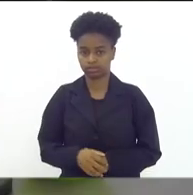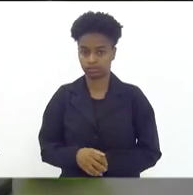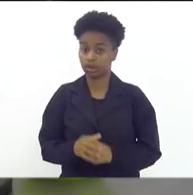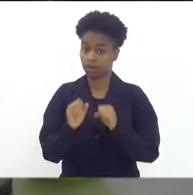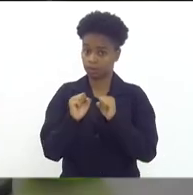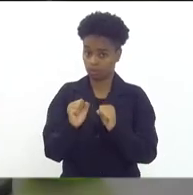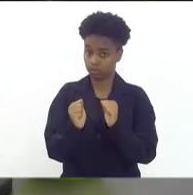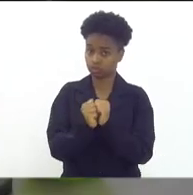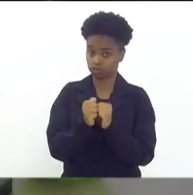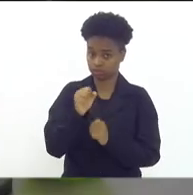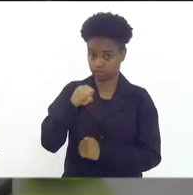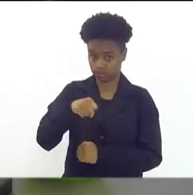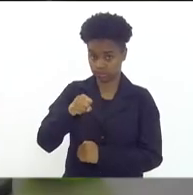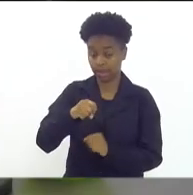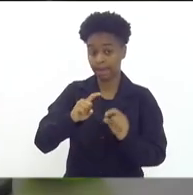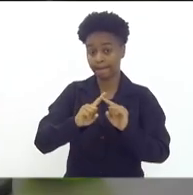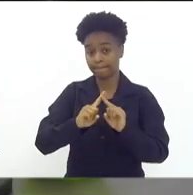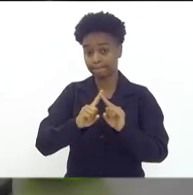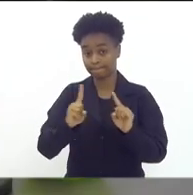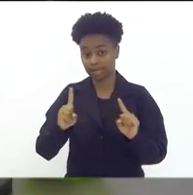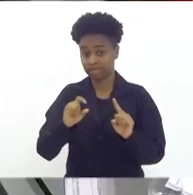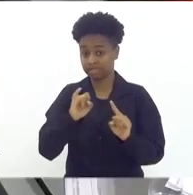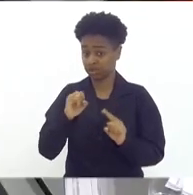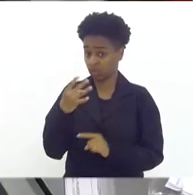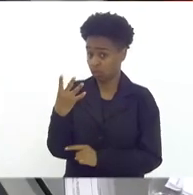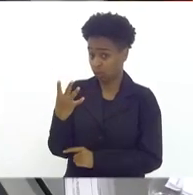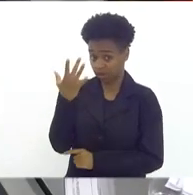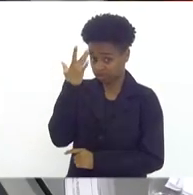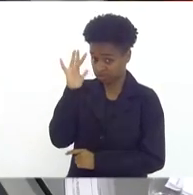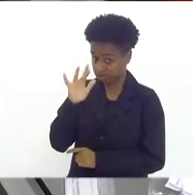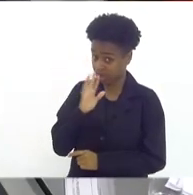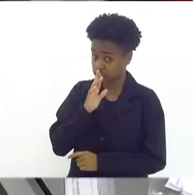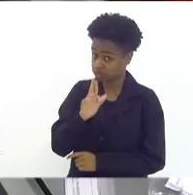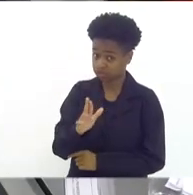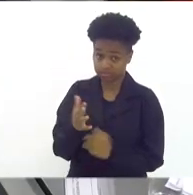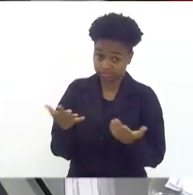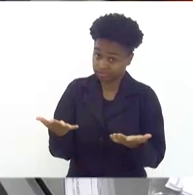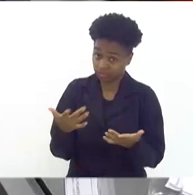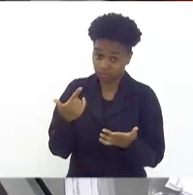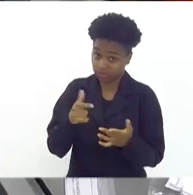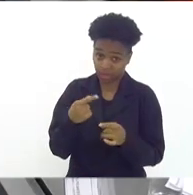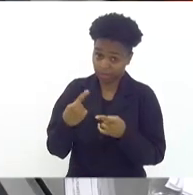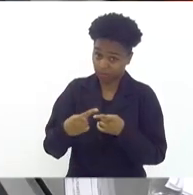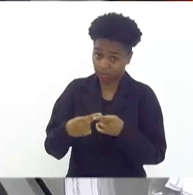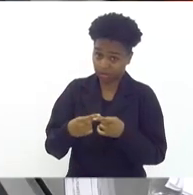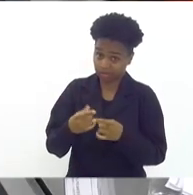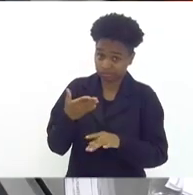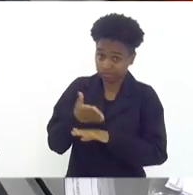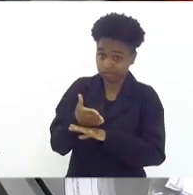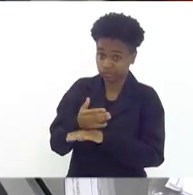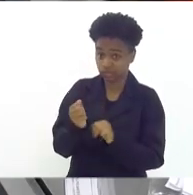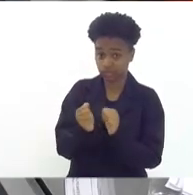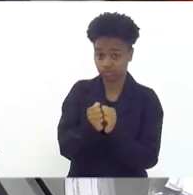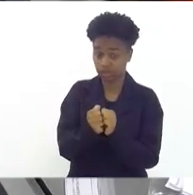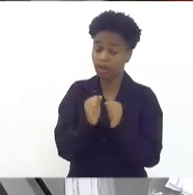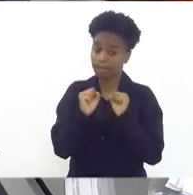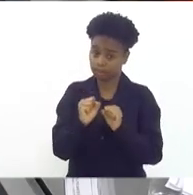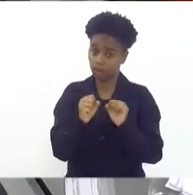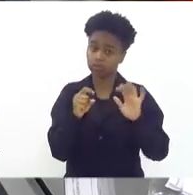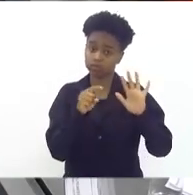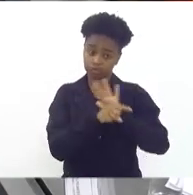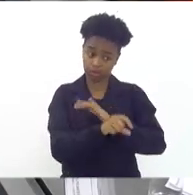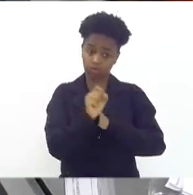estar com o senhor Mas esses quatro conselheiros não souberem responder vocês não têm sentido estarem na agência Mas é porque você pode consultar